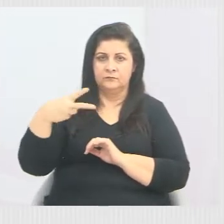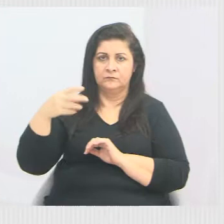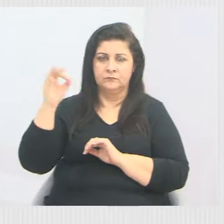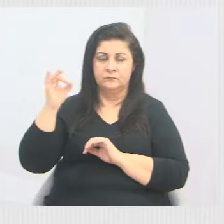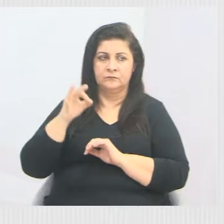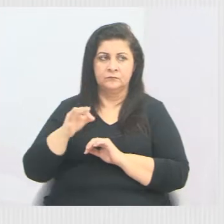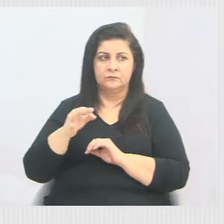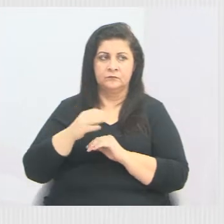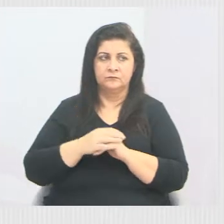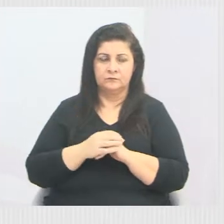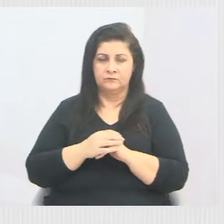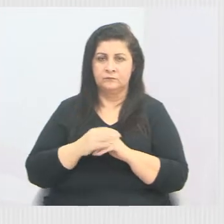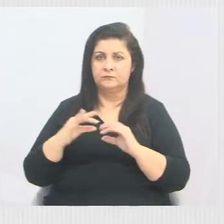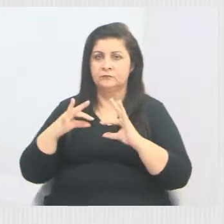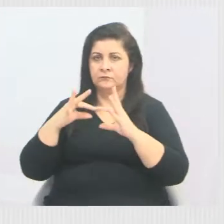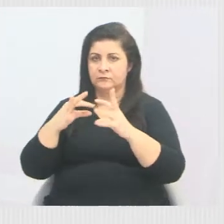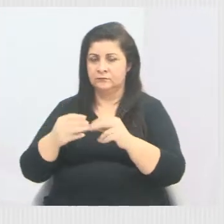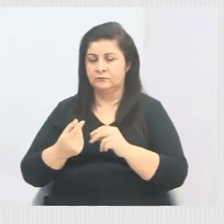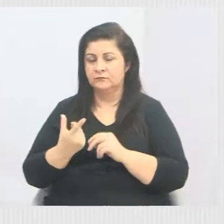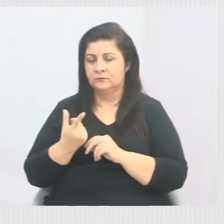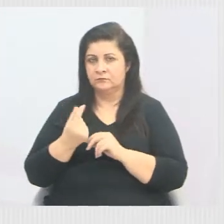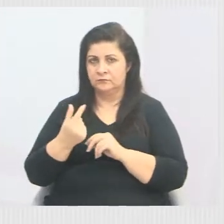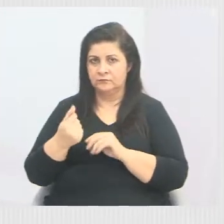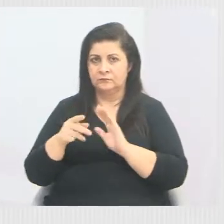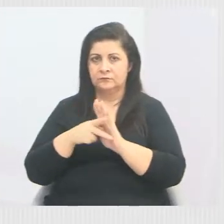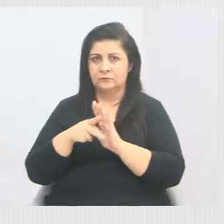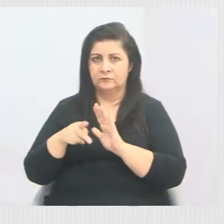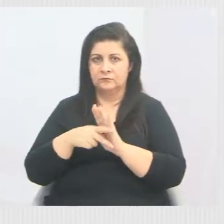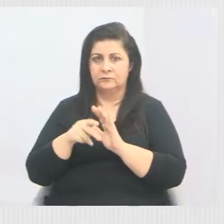39,42% sobre a receita corrente líquida.